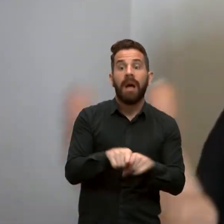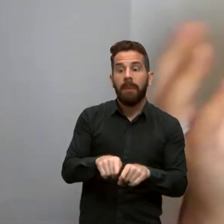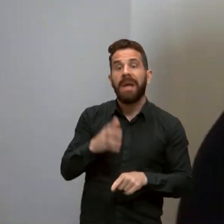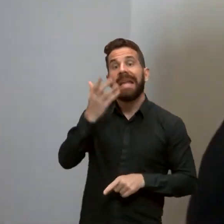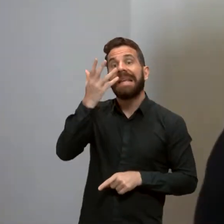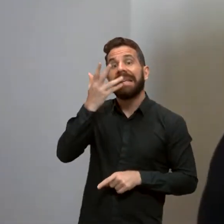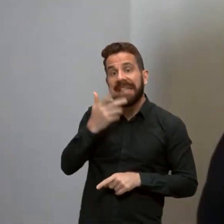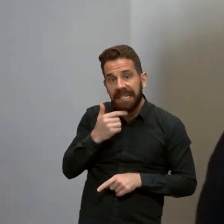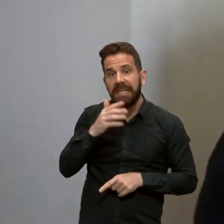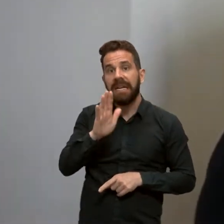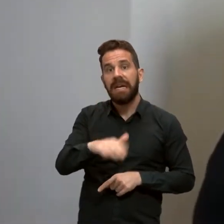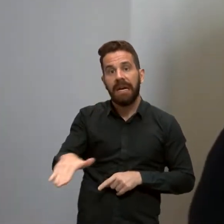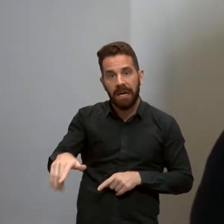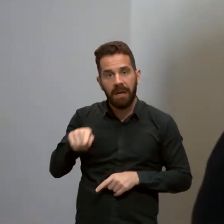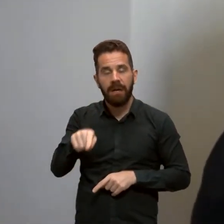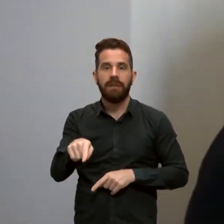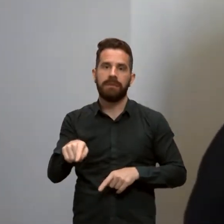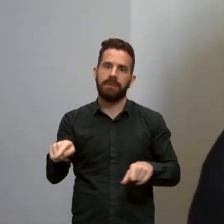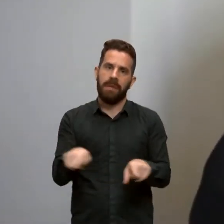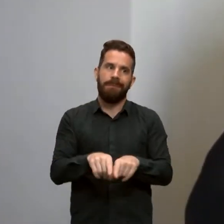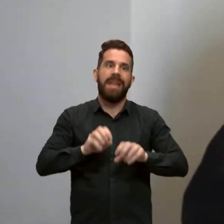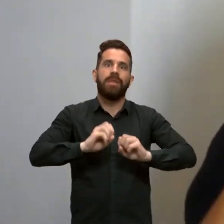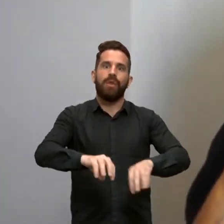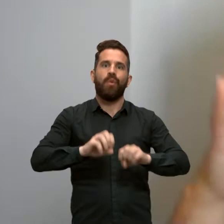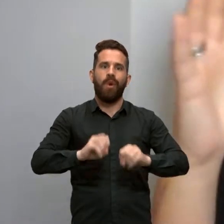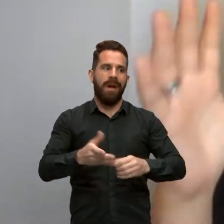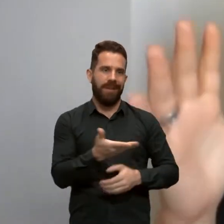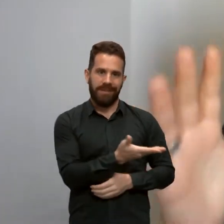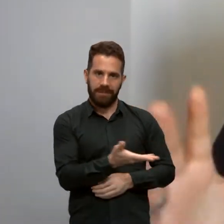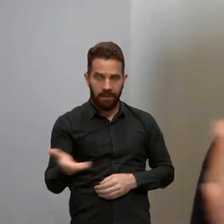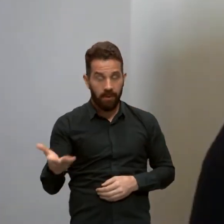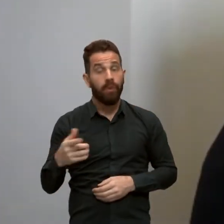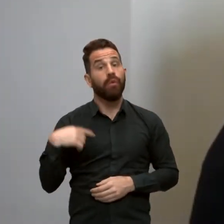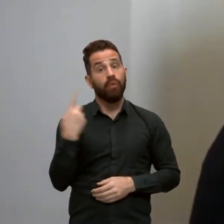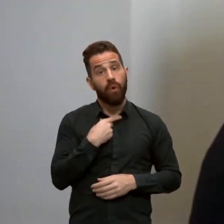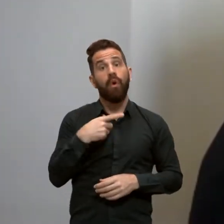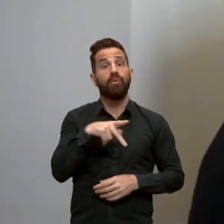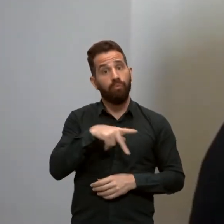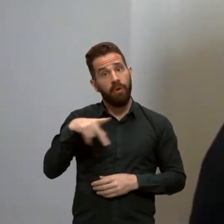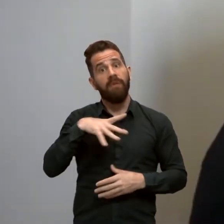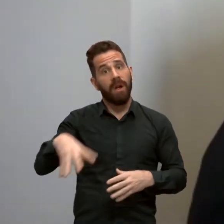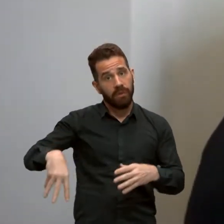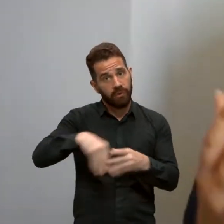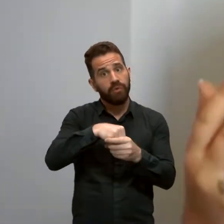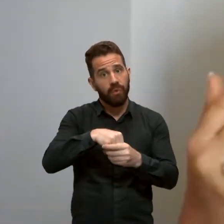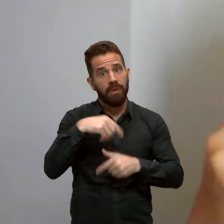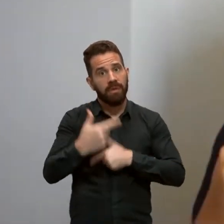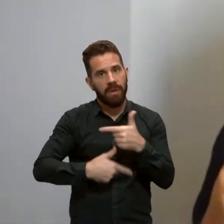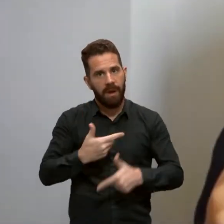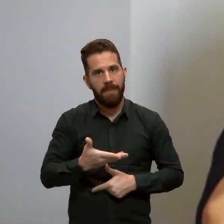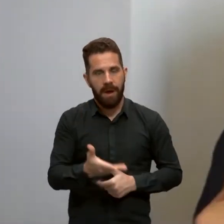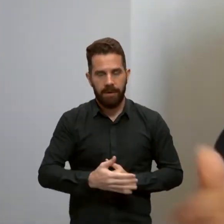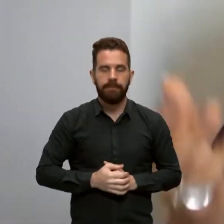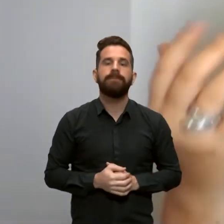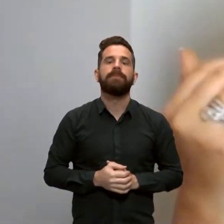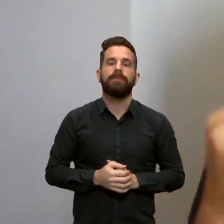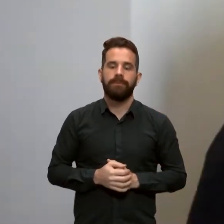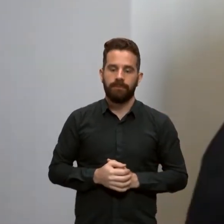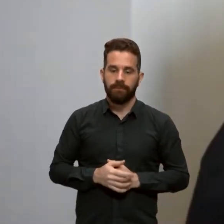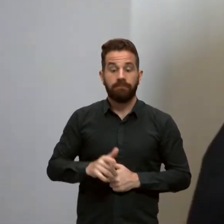infantil, considerando que nós somos professores que atuam na educação infantil. Nós temos